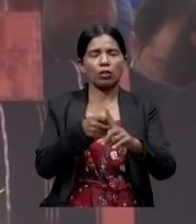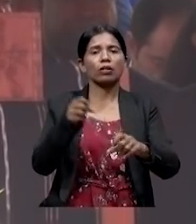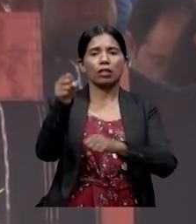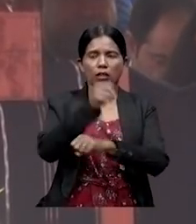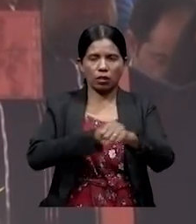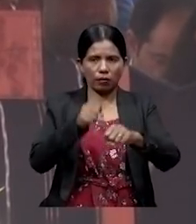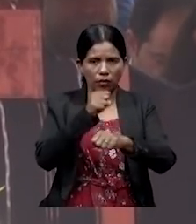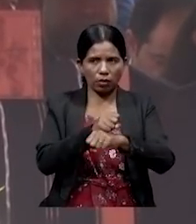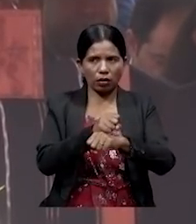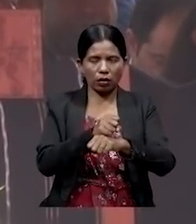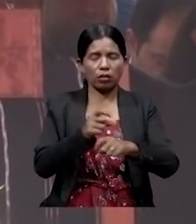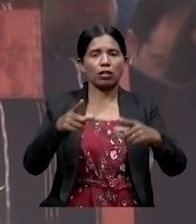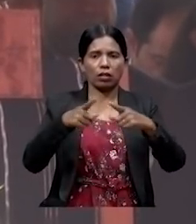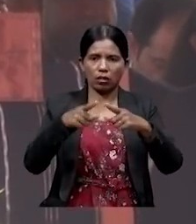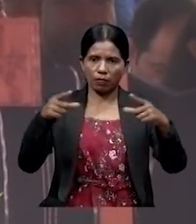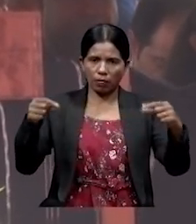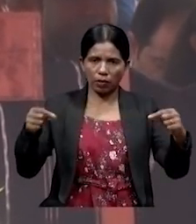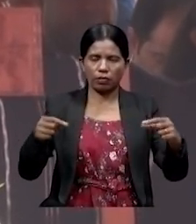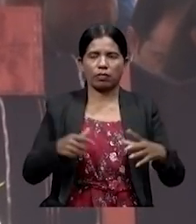Singapura, Japão,